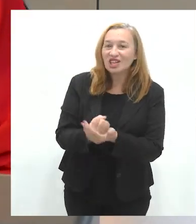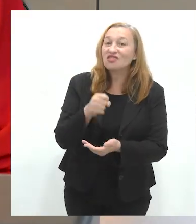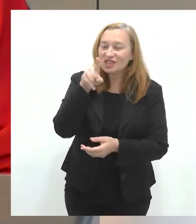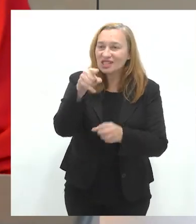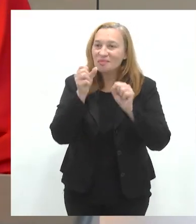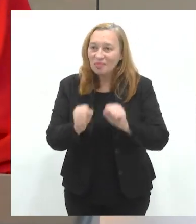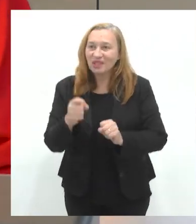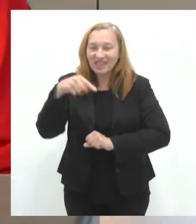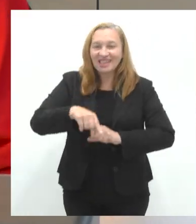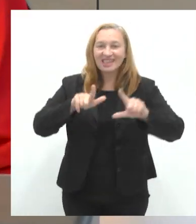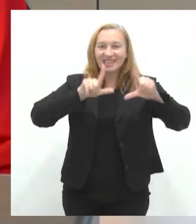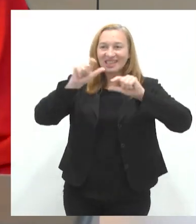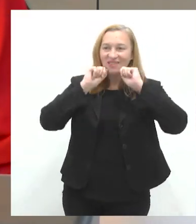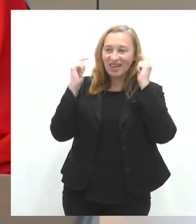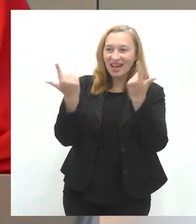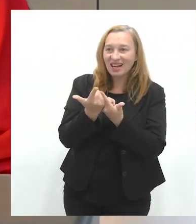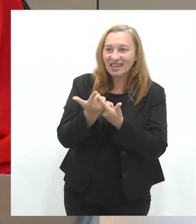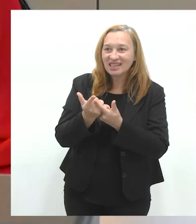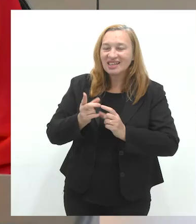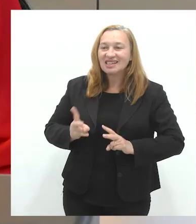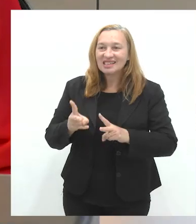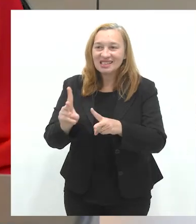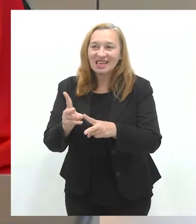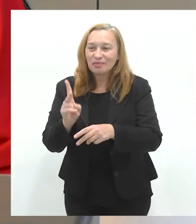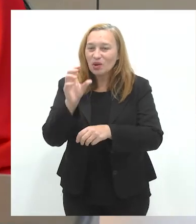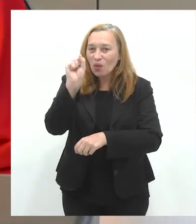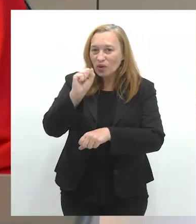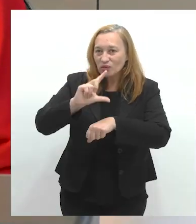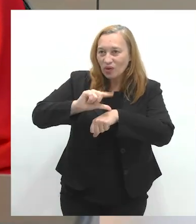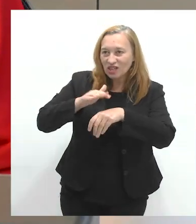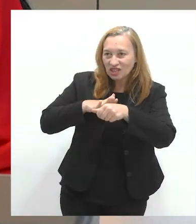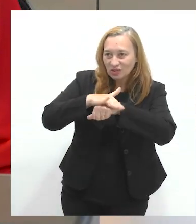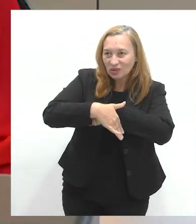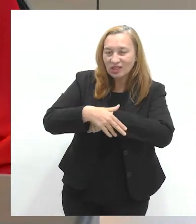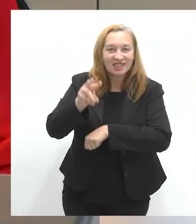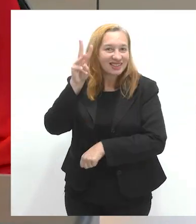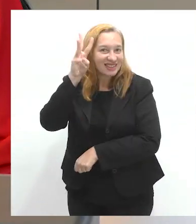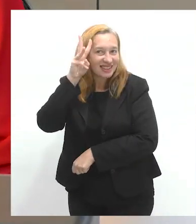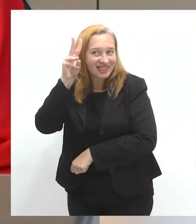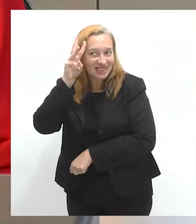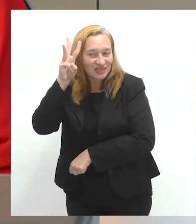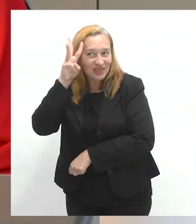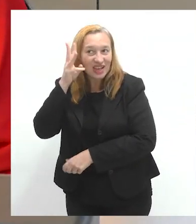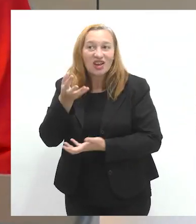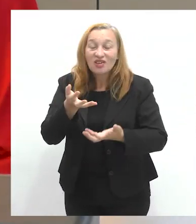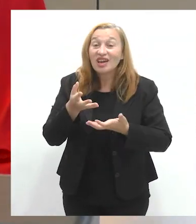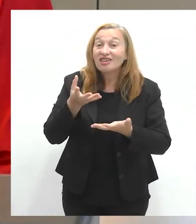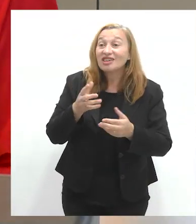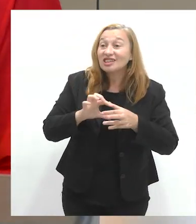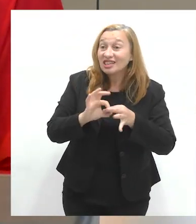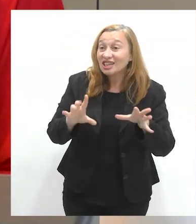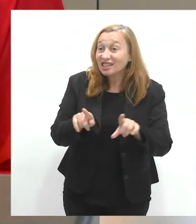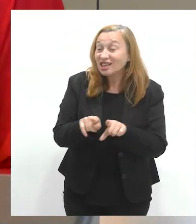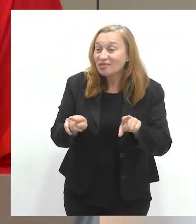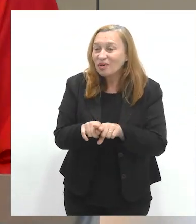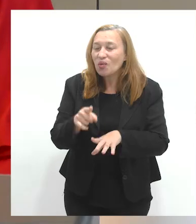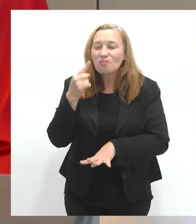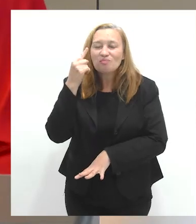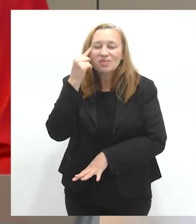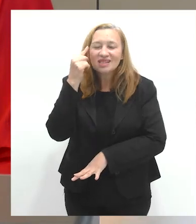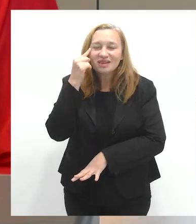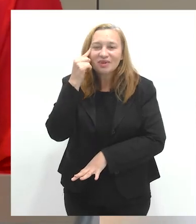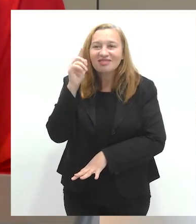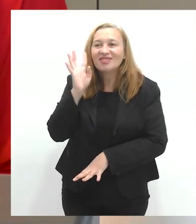próximo podcast Você Pode, aqui na TV Alerj, sempre a partir das 8 da noite, todas as terças-feiras. E eu quero deixar